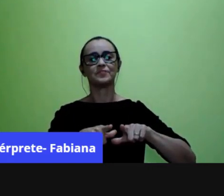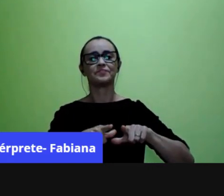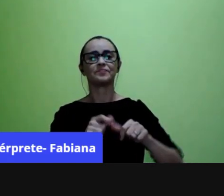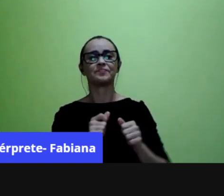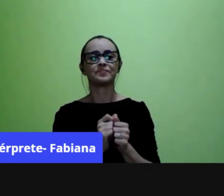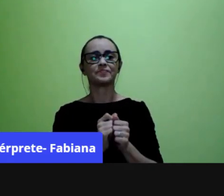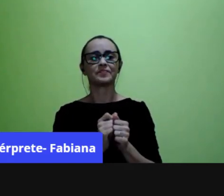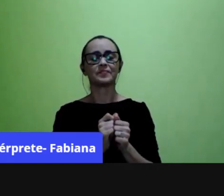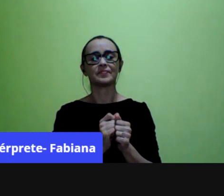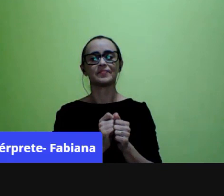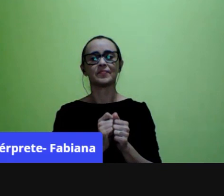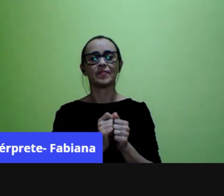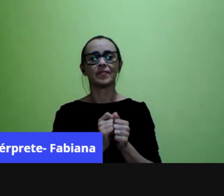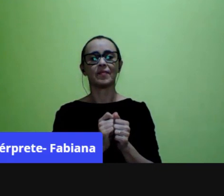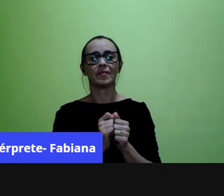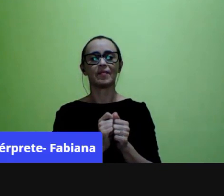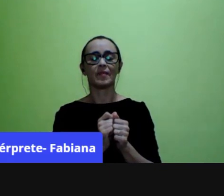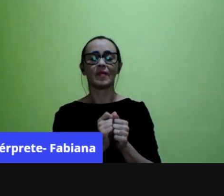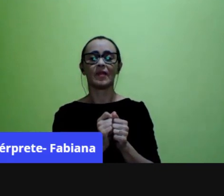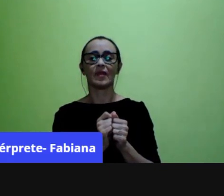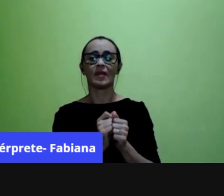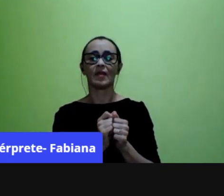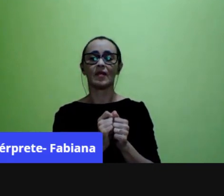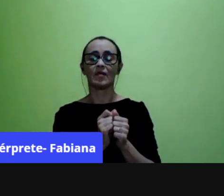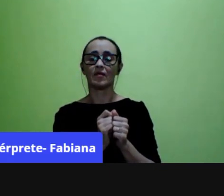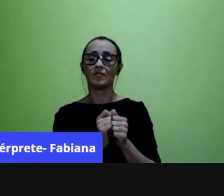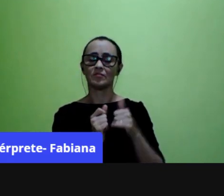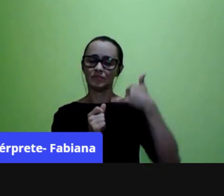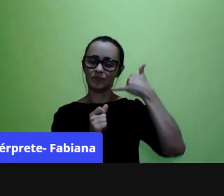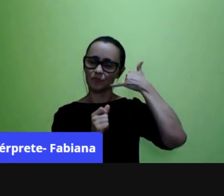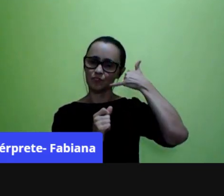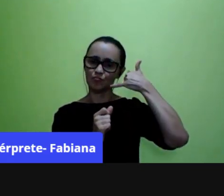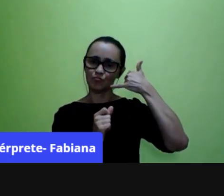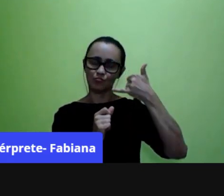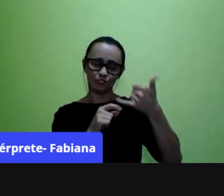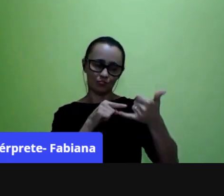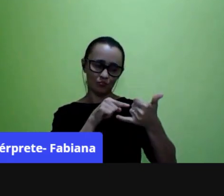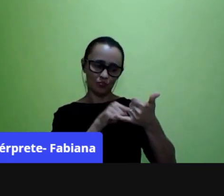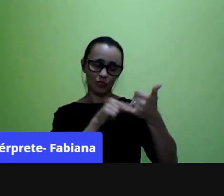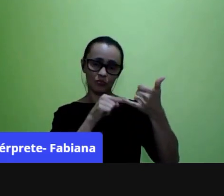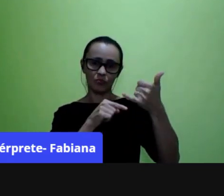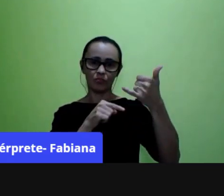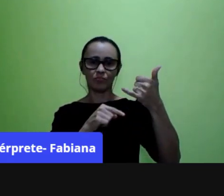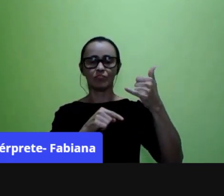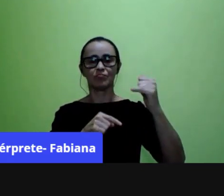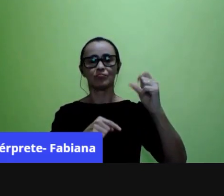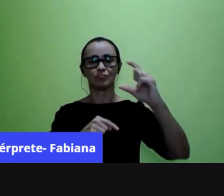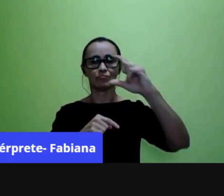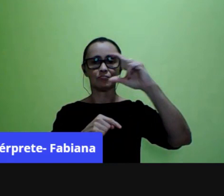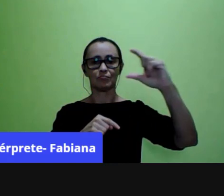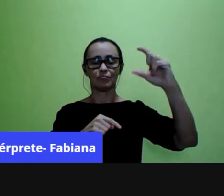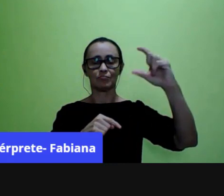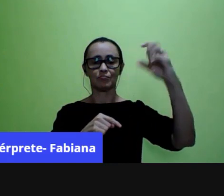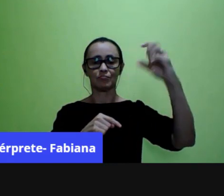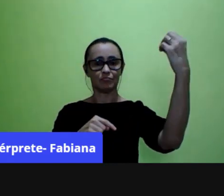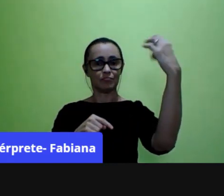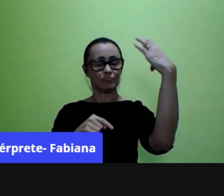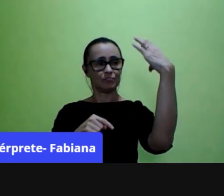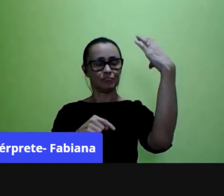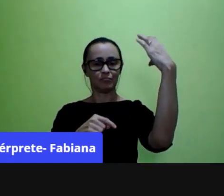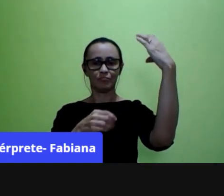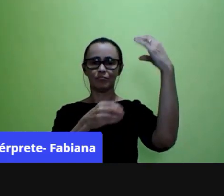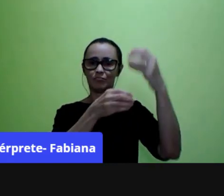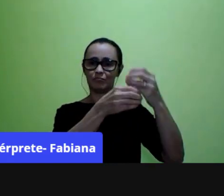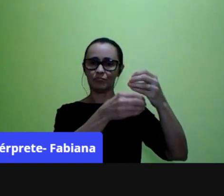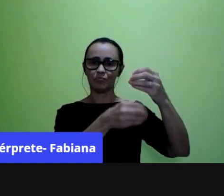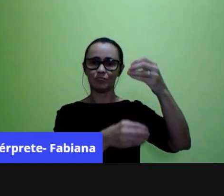e liga a lanterna do celular, coloca num pedestal, num tripé, que também é